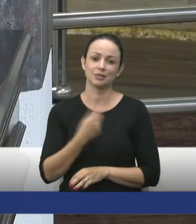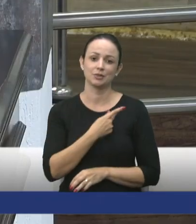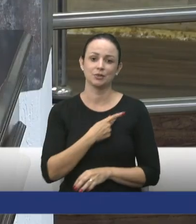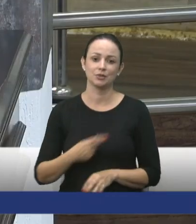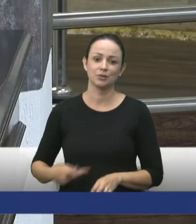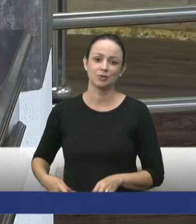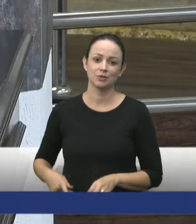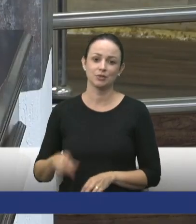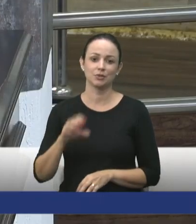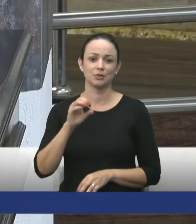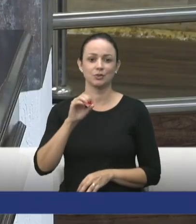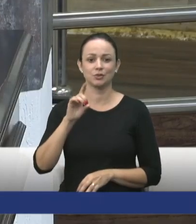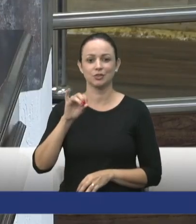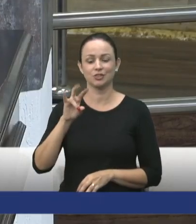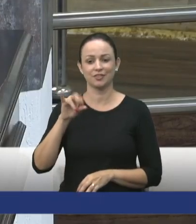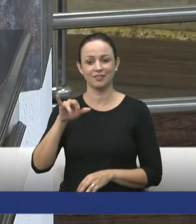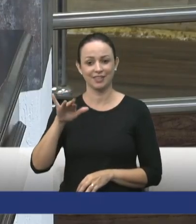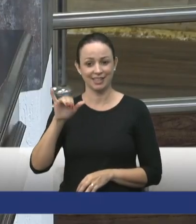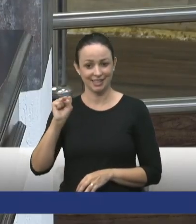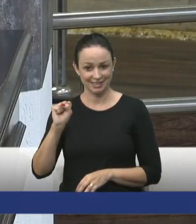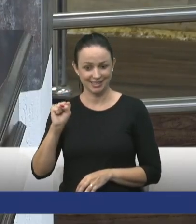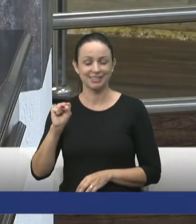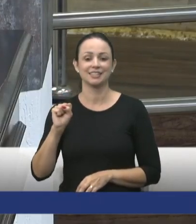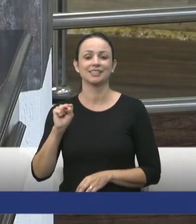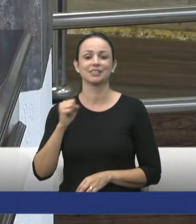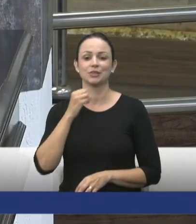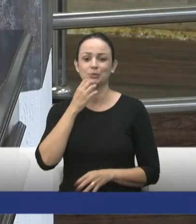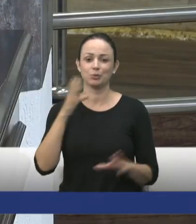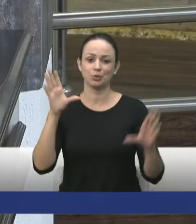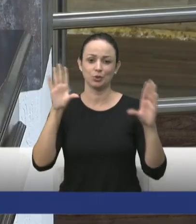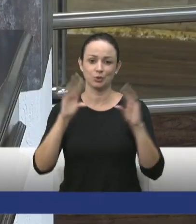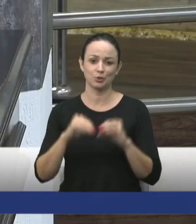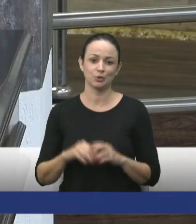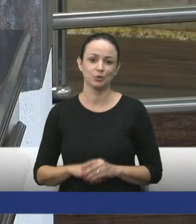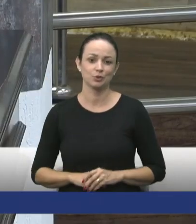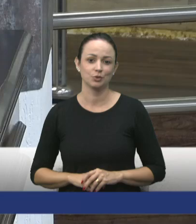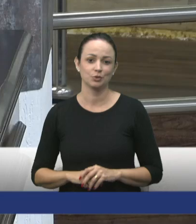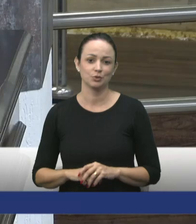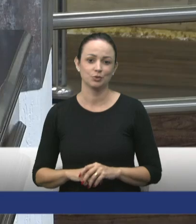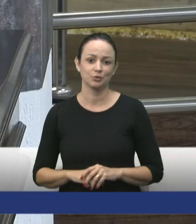presidente Odivanes Leonel de Souza, boa noite.